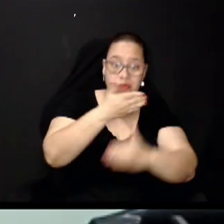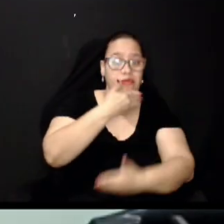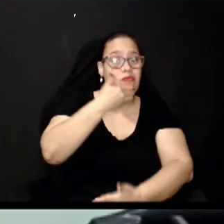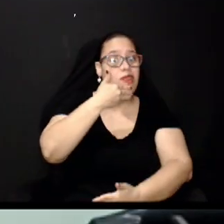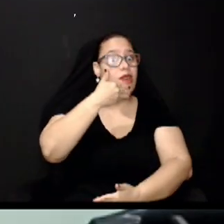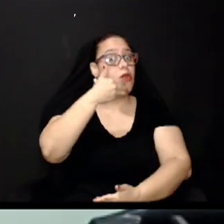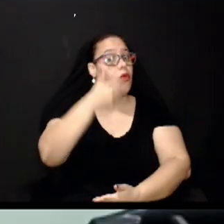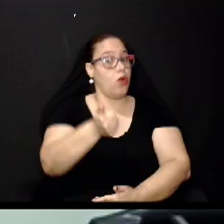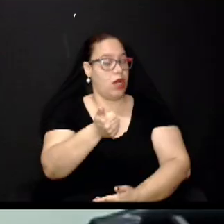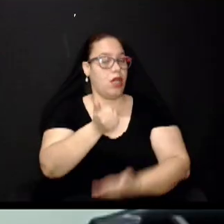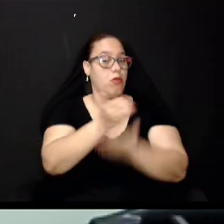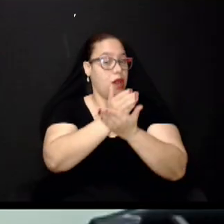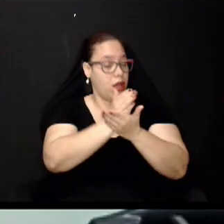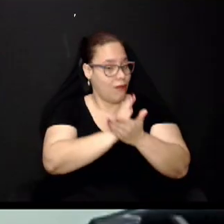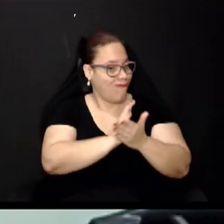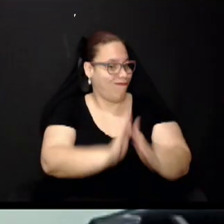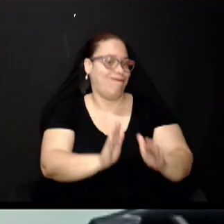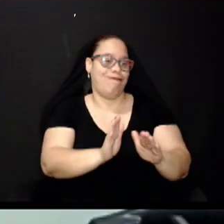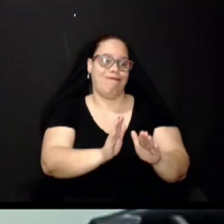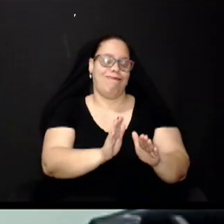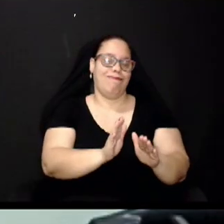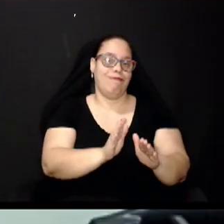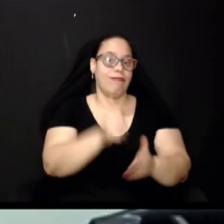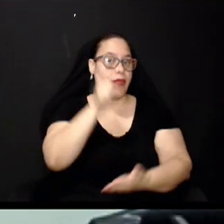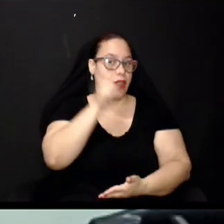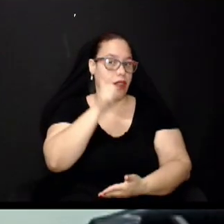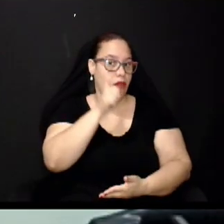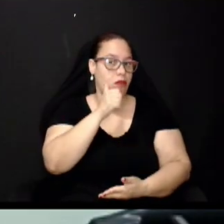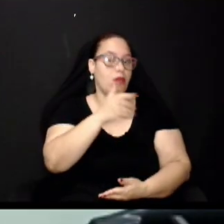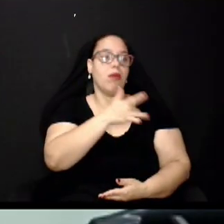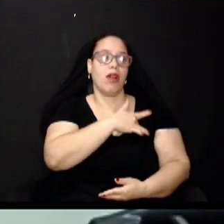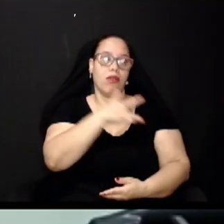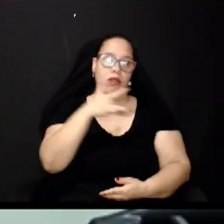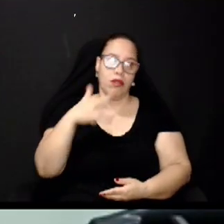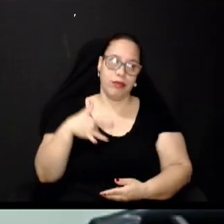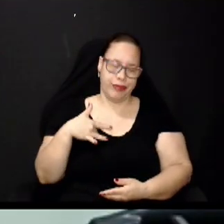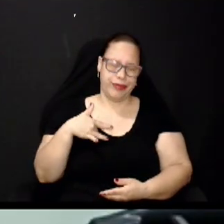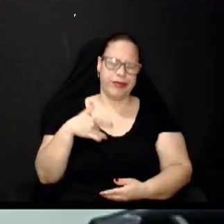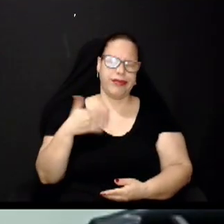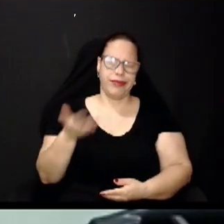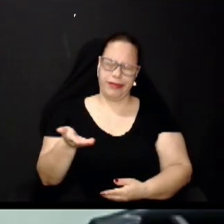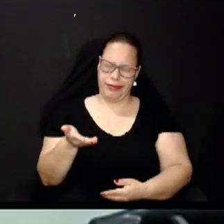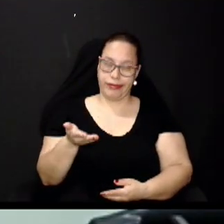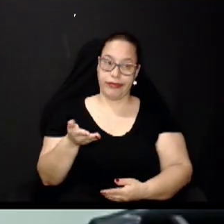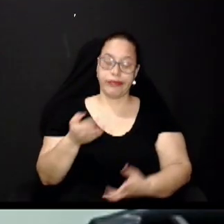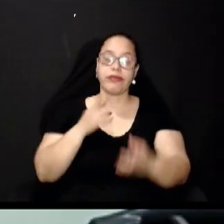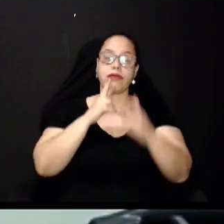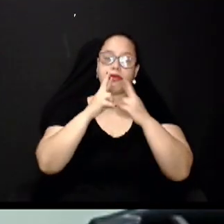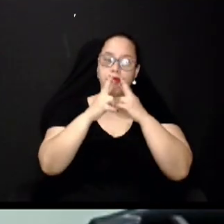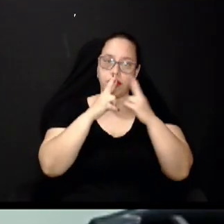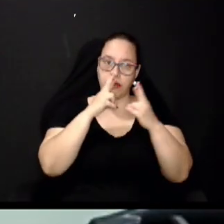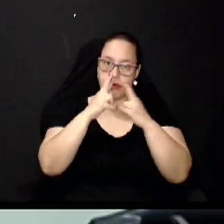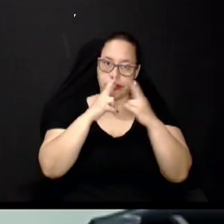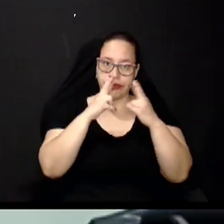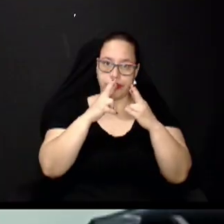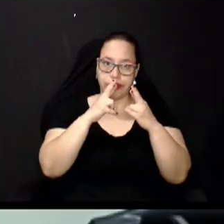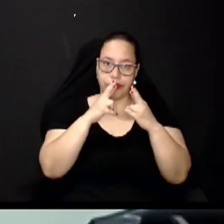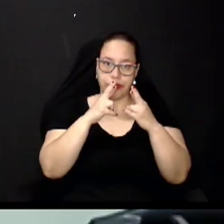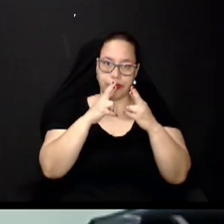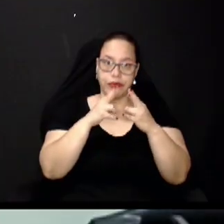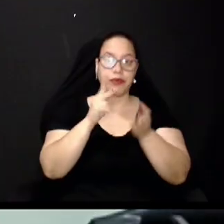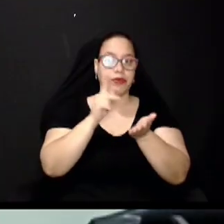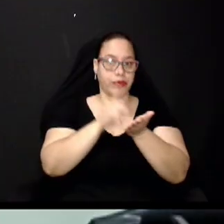nós sermos mulheres mais saudáveis, mulheres que se relacionam com quem a gente é